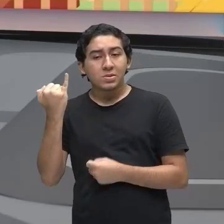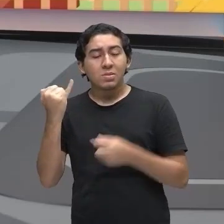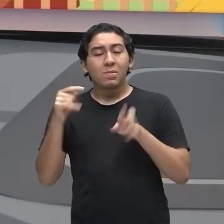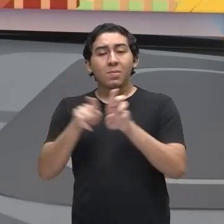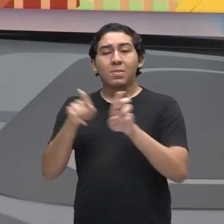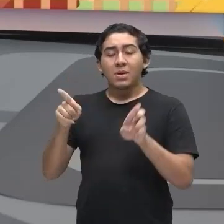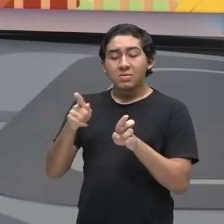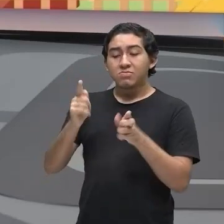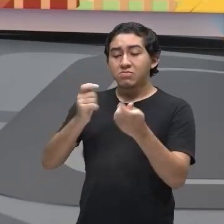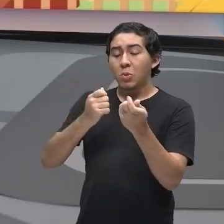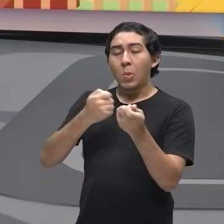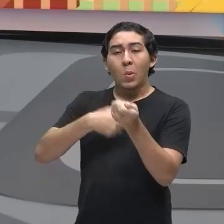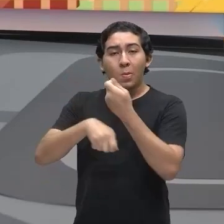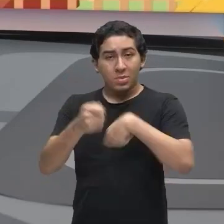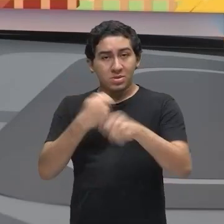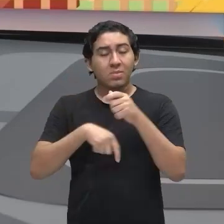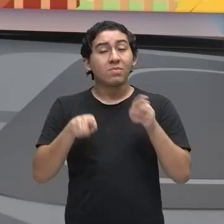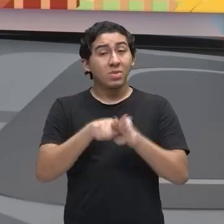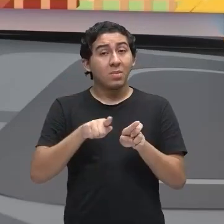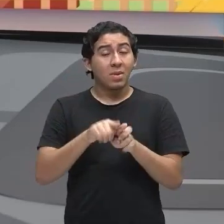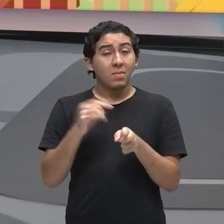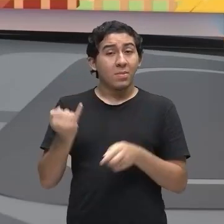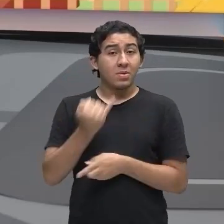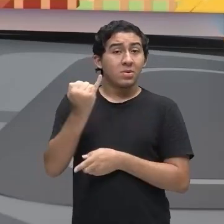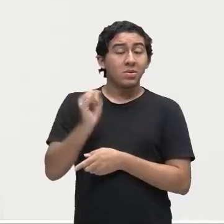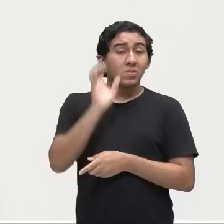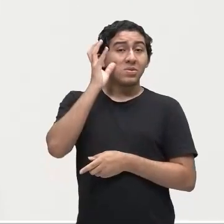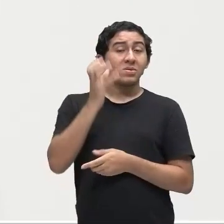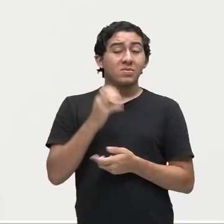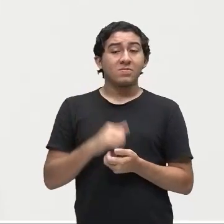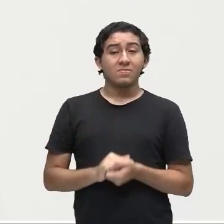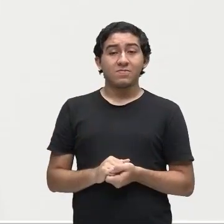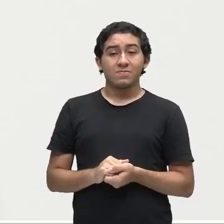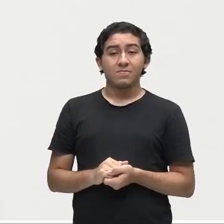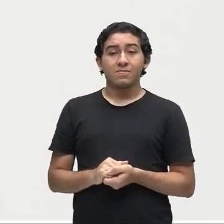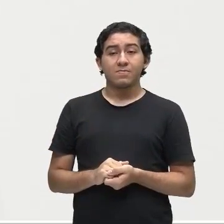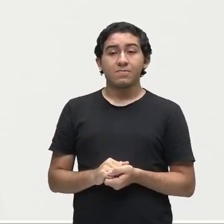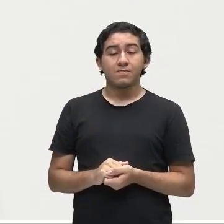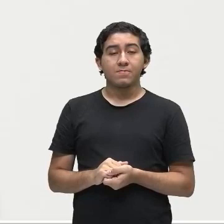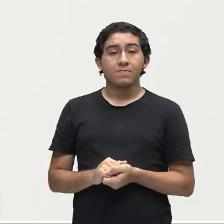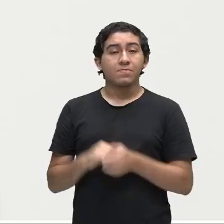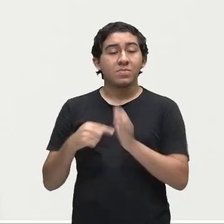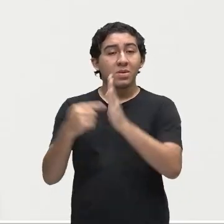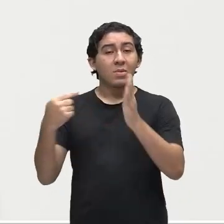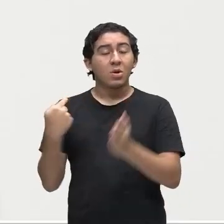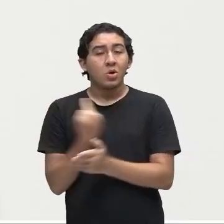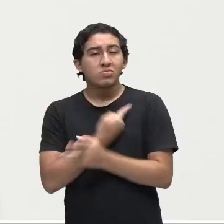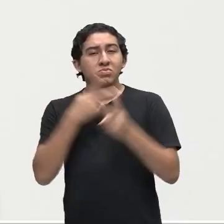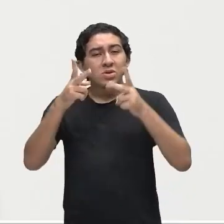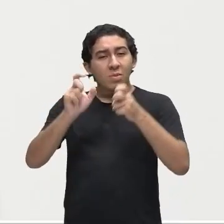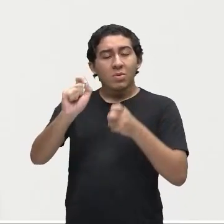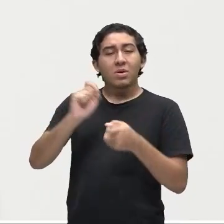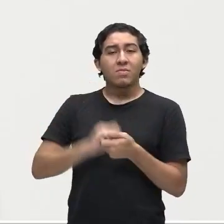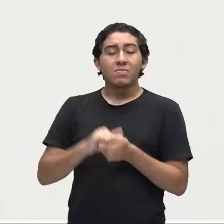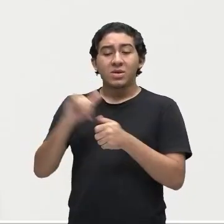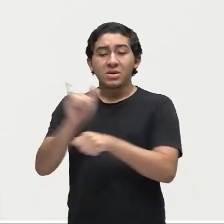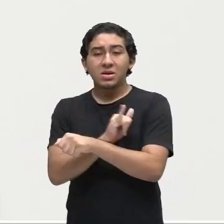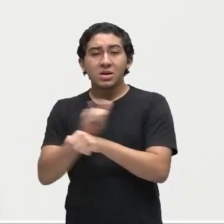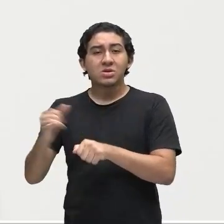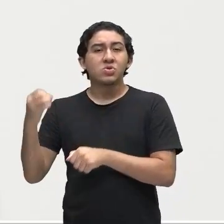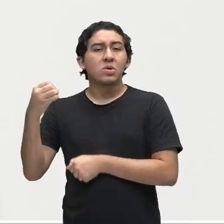atividade comercial também ganhando um certo destaque. Olha só, primeiro nós vamos ver que novas técnicas agrícolas começam